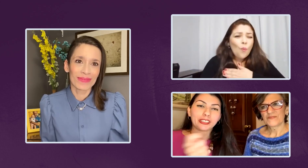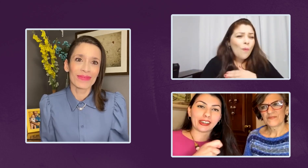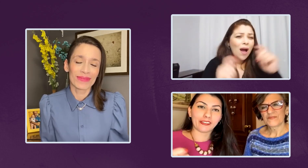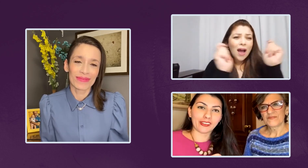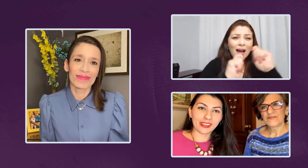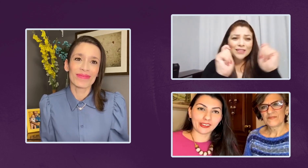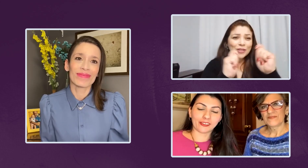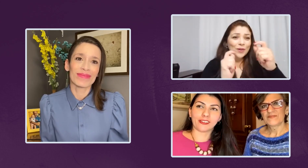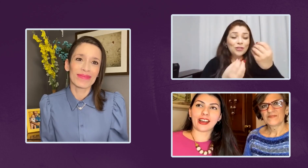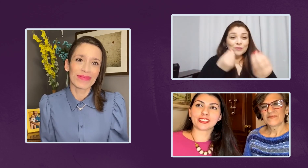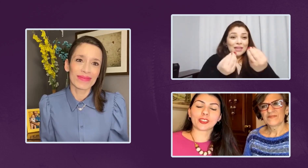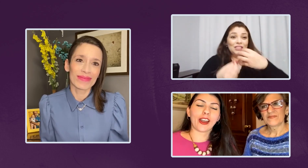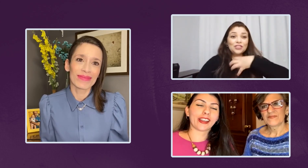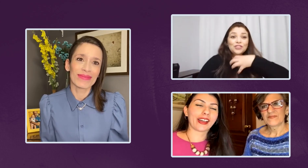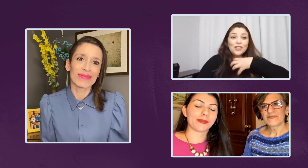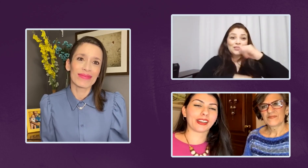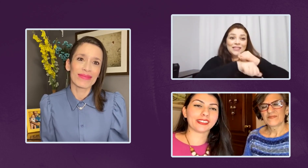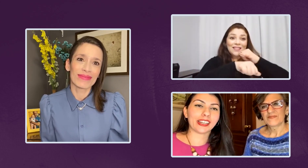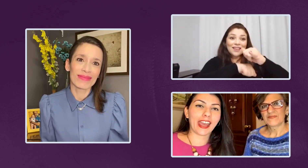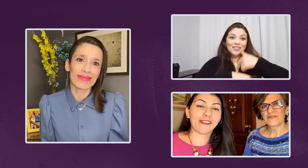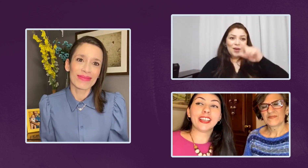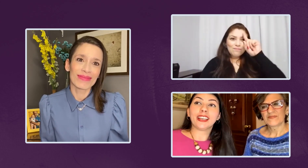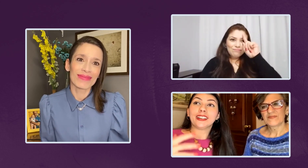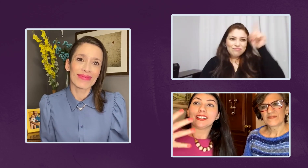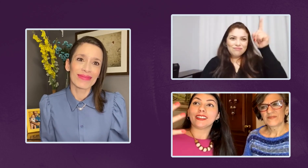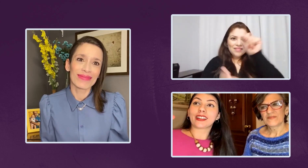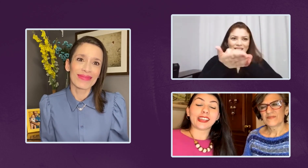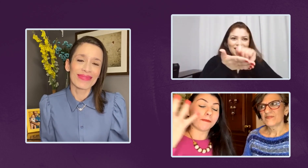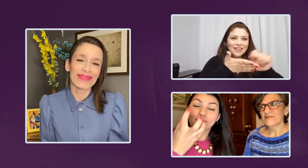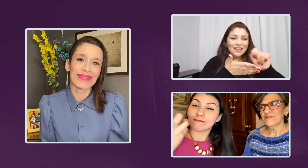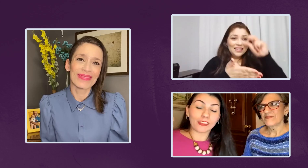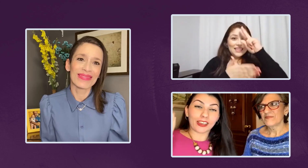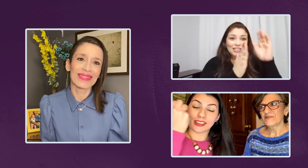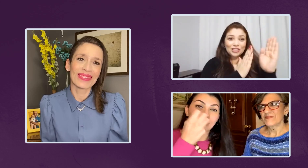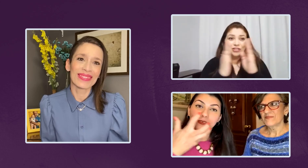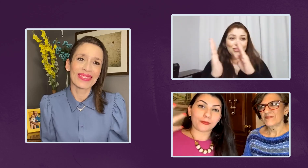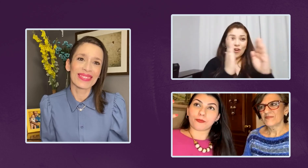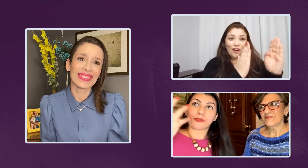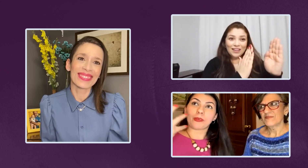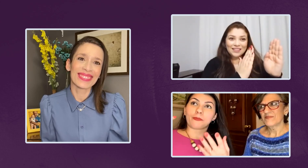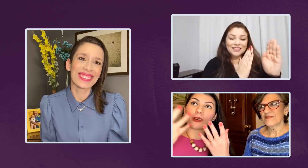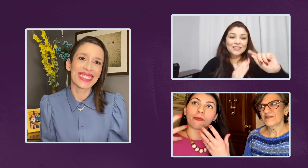eu escrevi a história lá da Branca de Neve, que